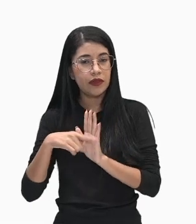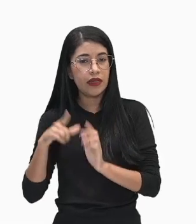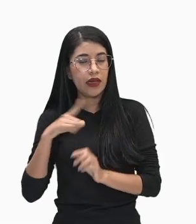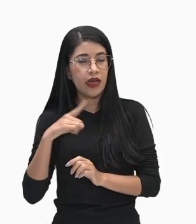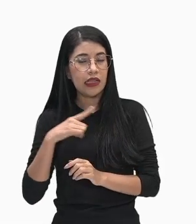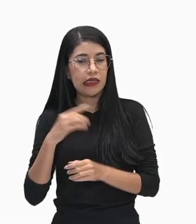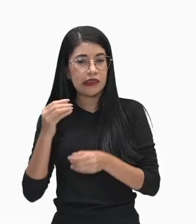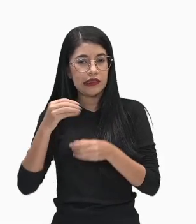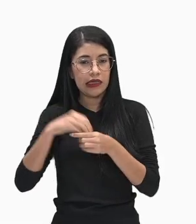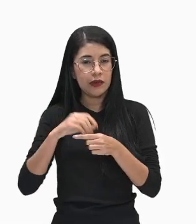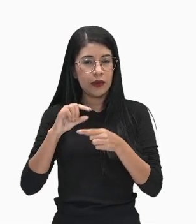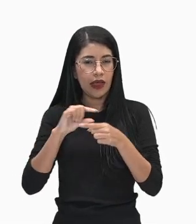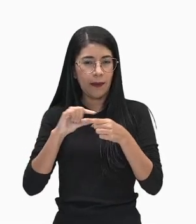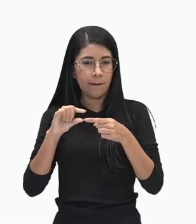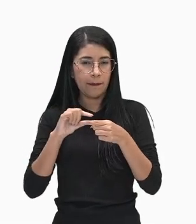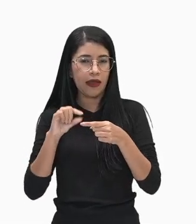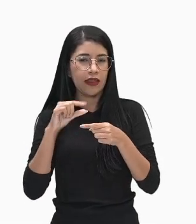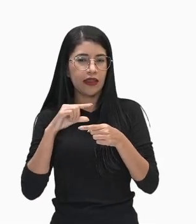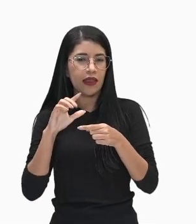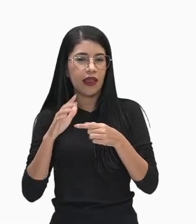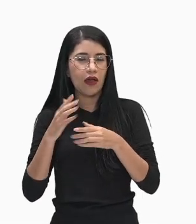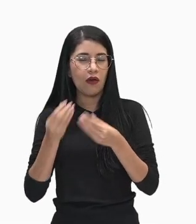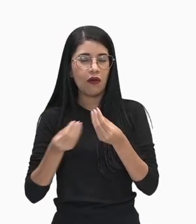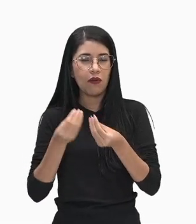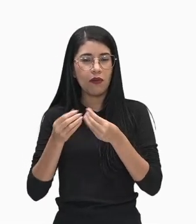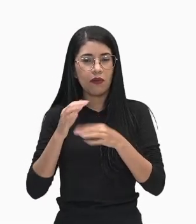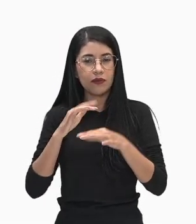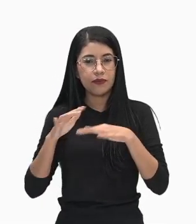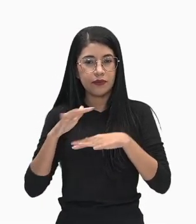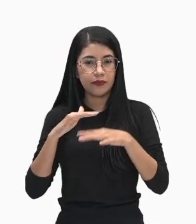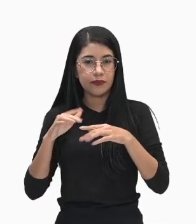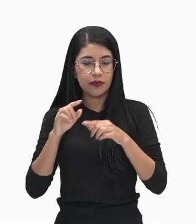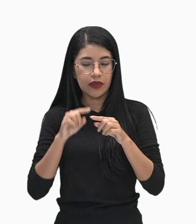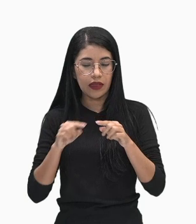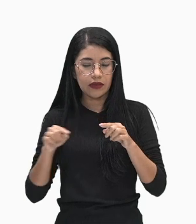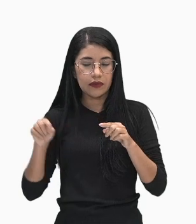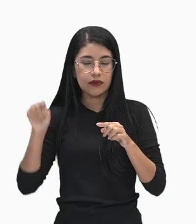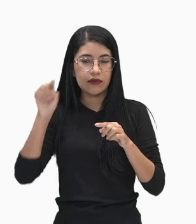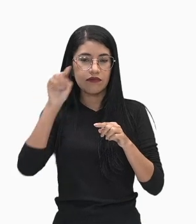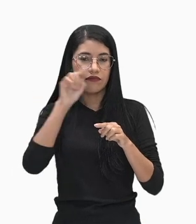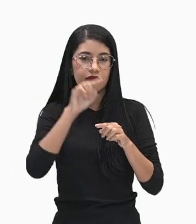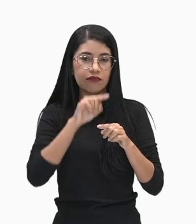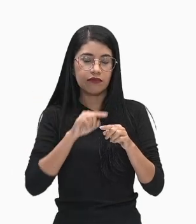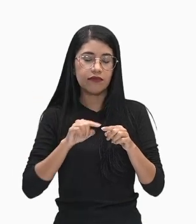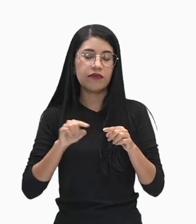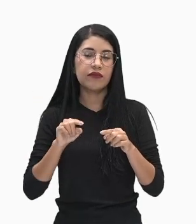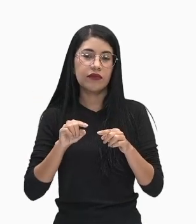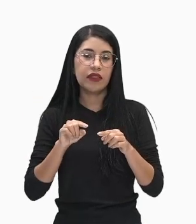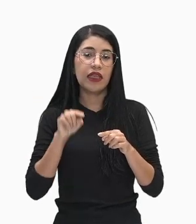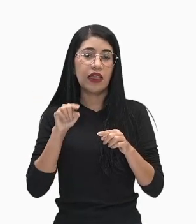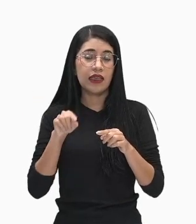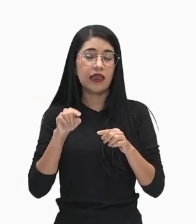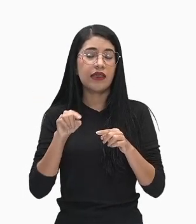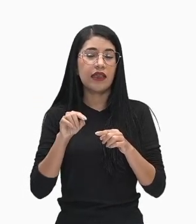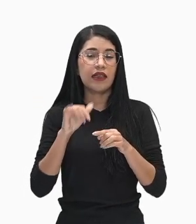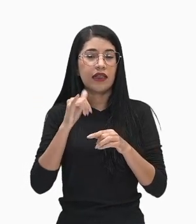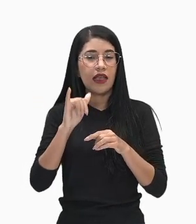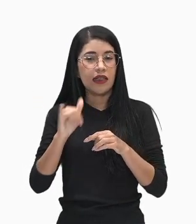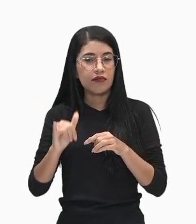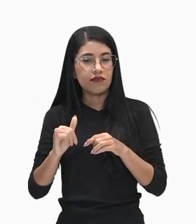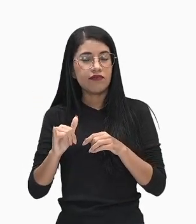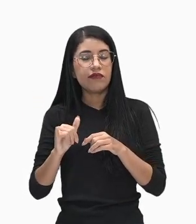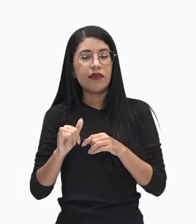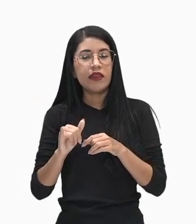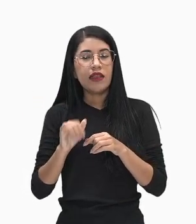bateria, elas se movimentam através do circuito. E esse movimento de cargas elétricas, numa